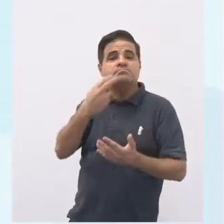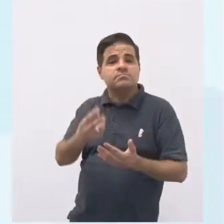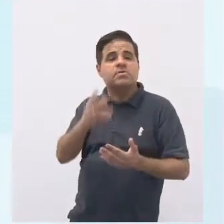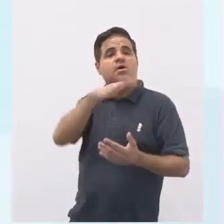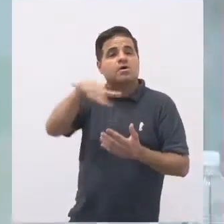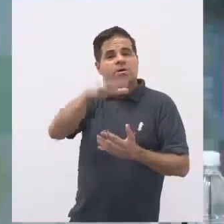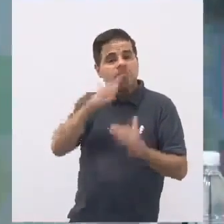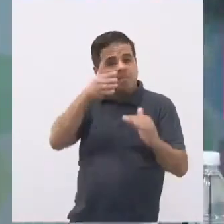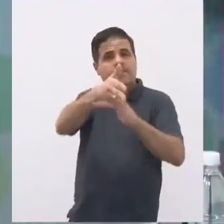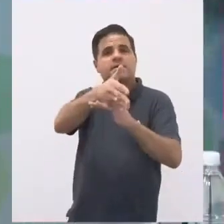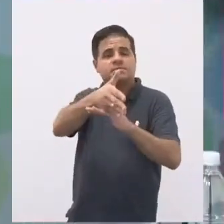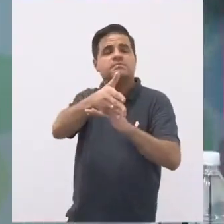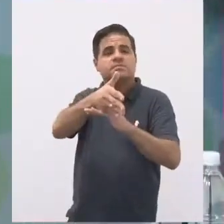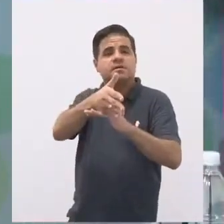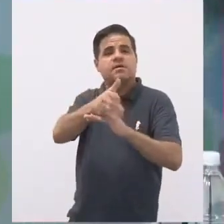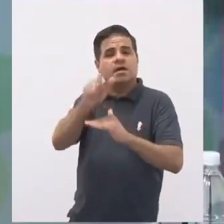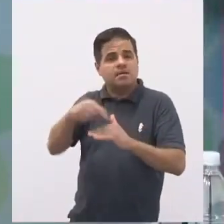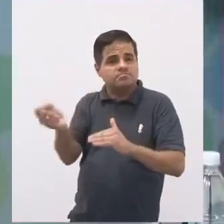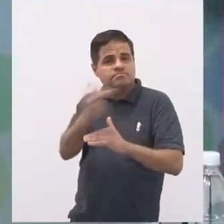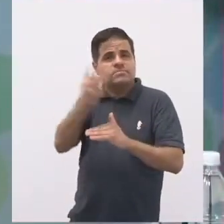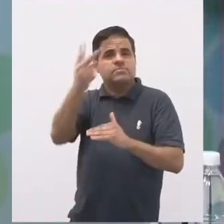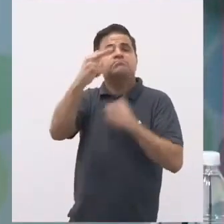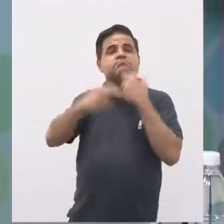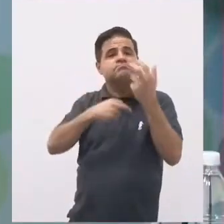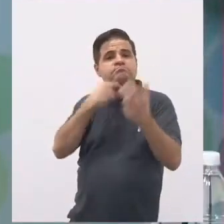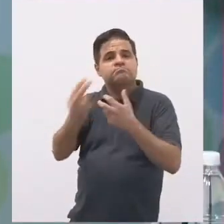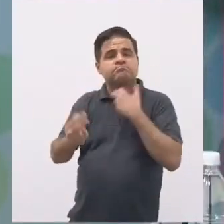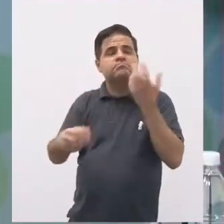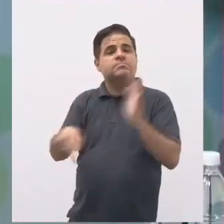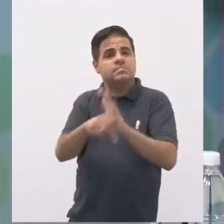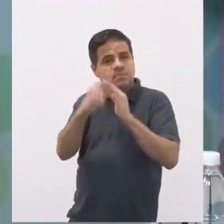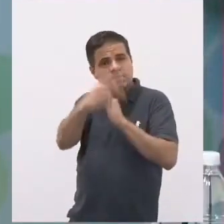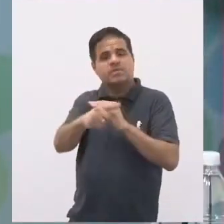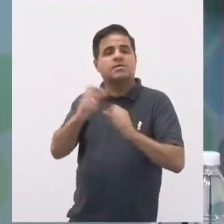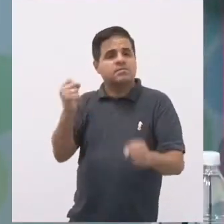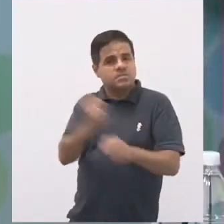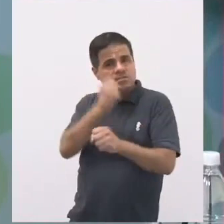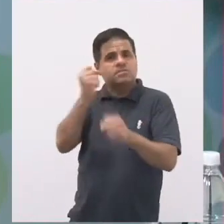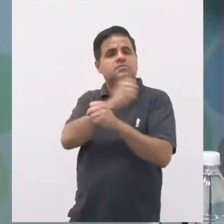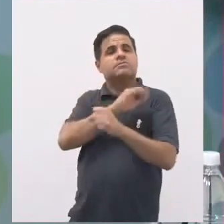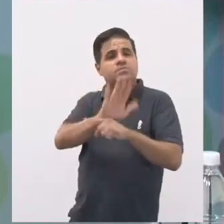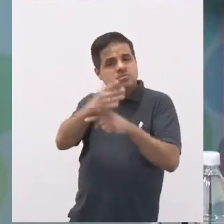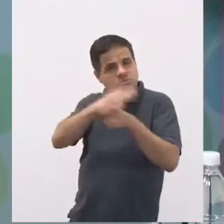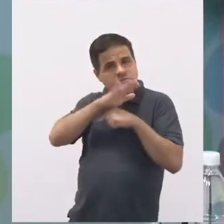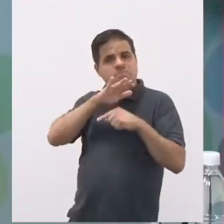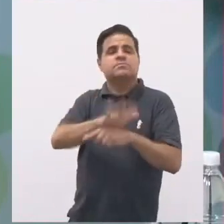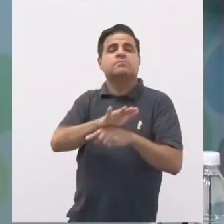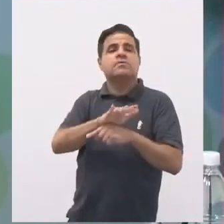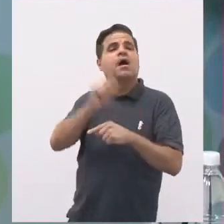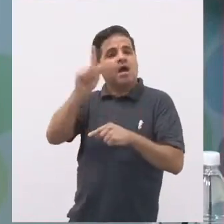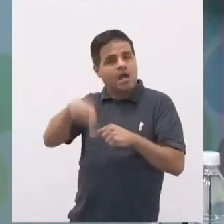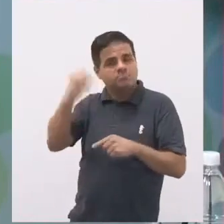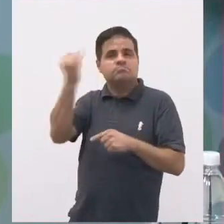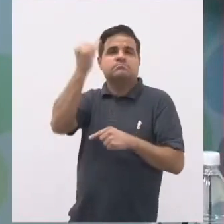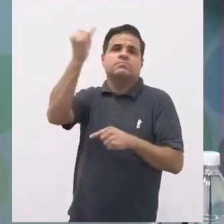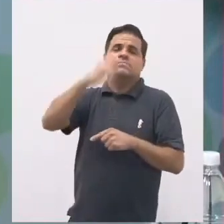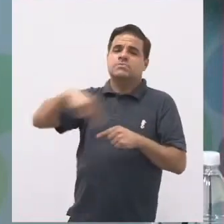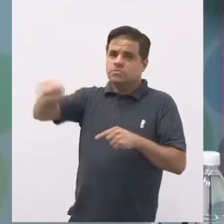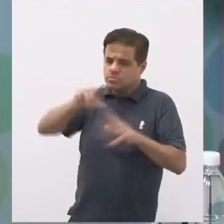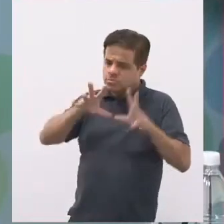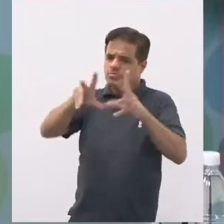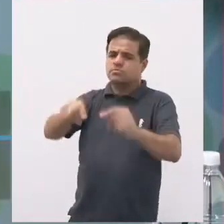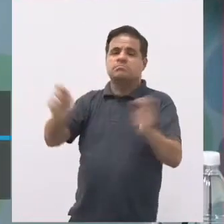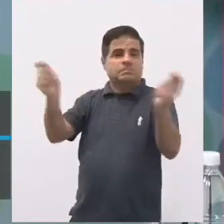vozes, essa participação, né, é valorizar as vozes que fazem parte dessa construção colaborativa. Então, é muito importante que todo